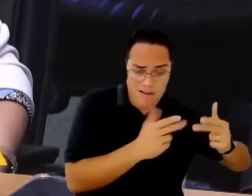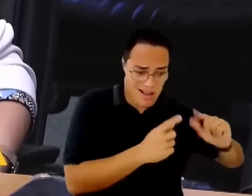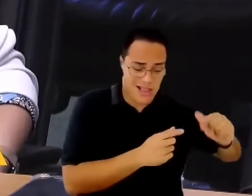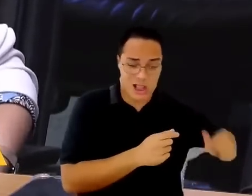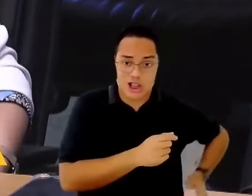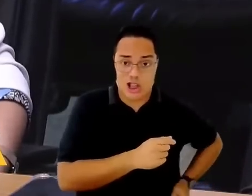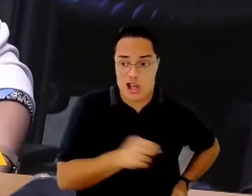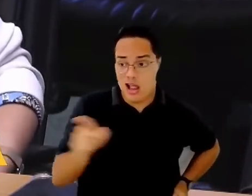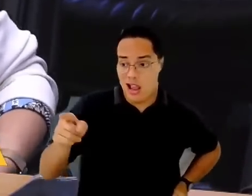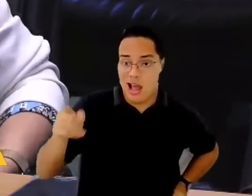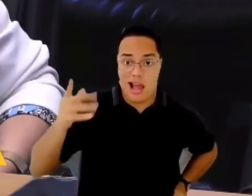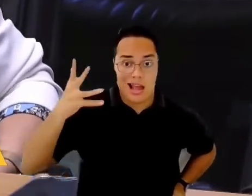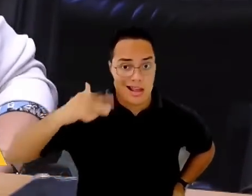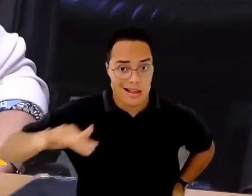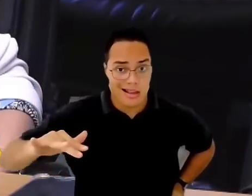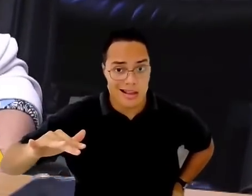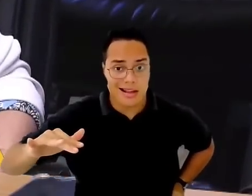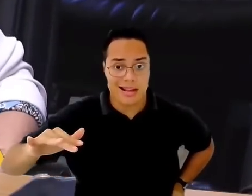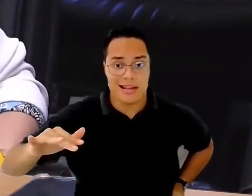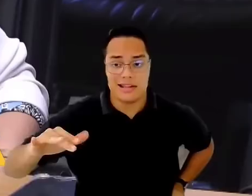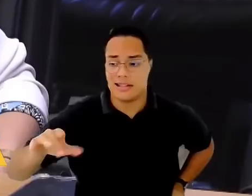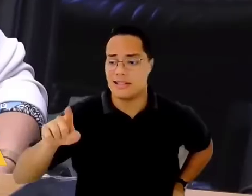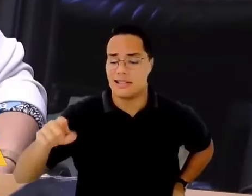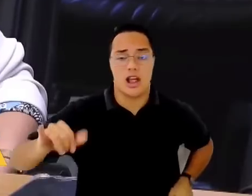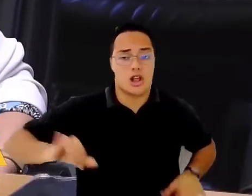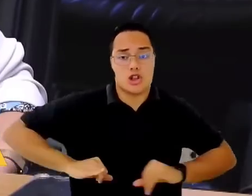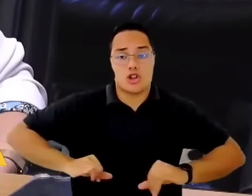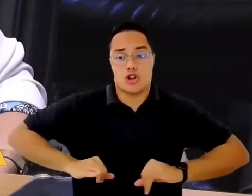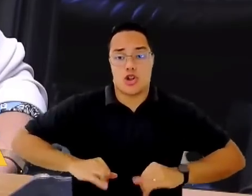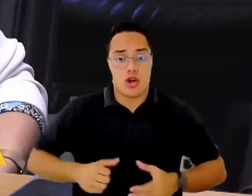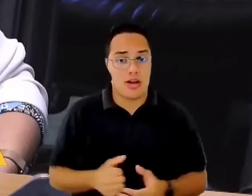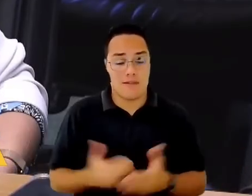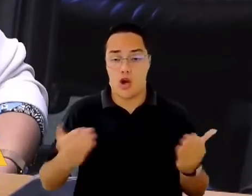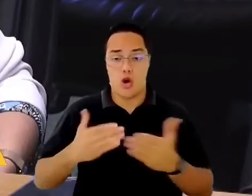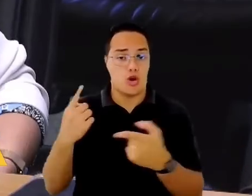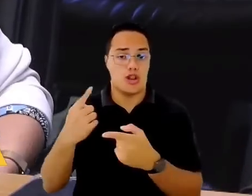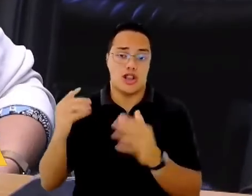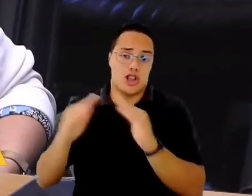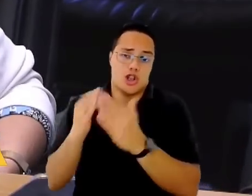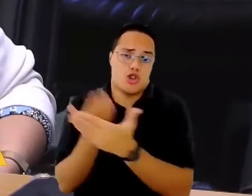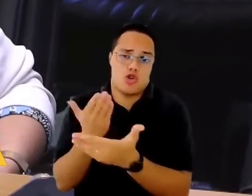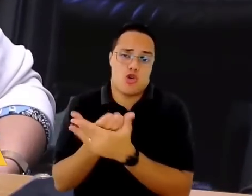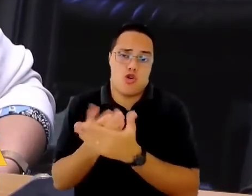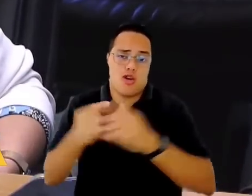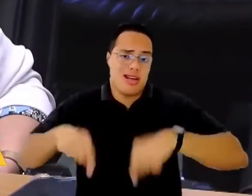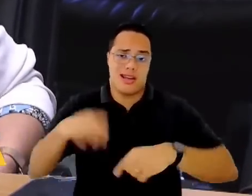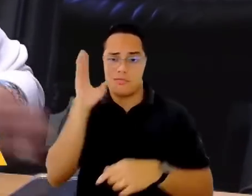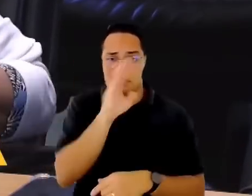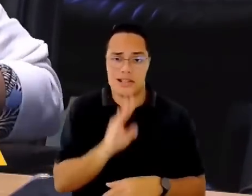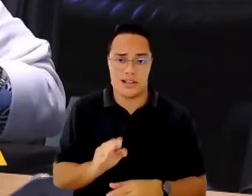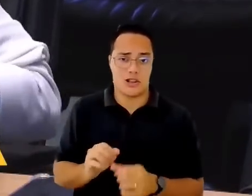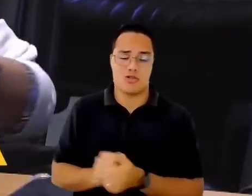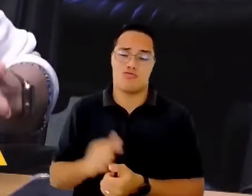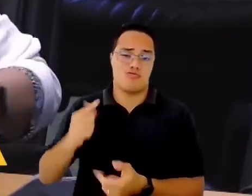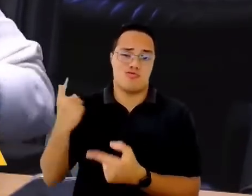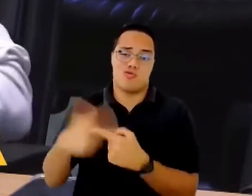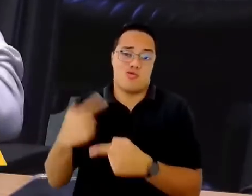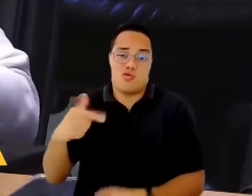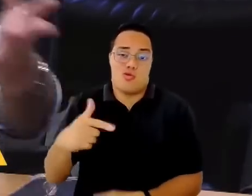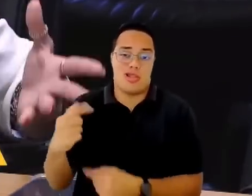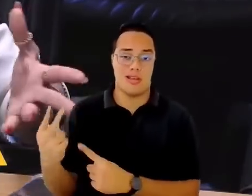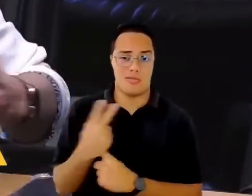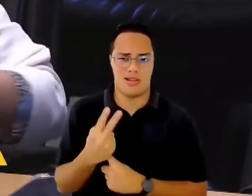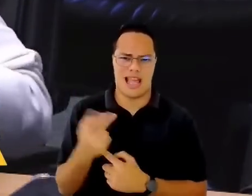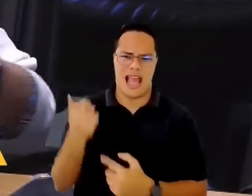escola integral uma escola que tem a proteção para as nossas crianças e a gente ficar defendendo aqui corrupto e falando